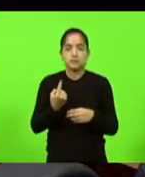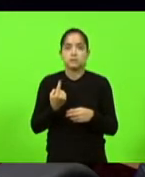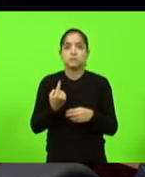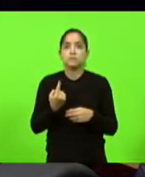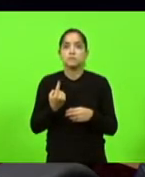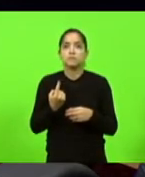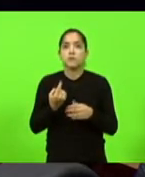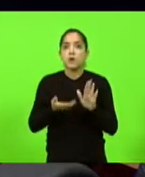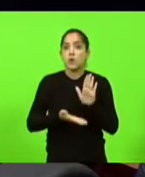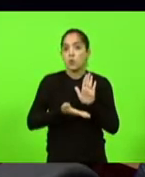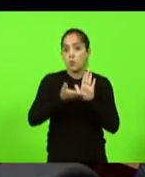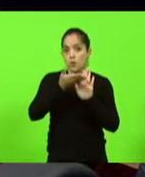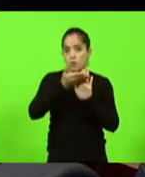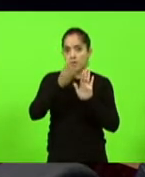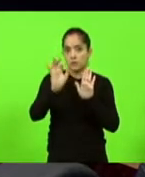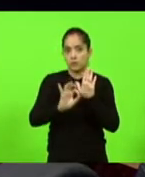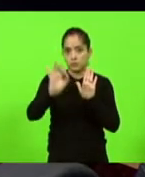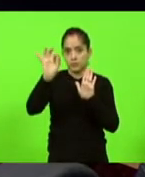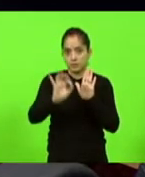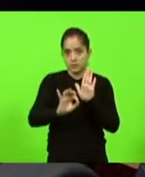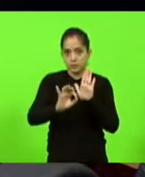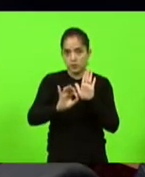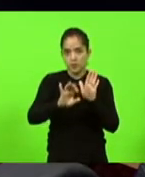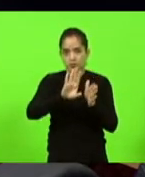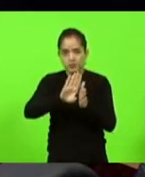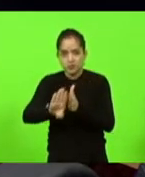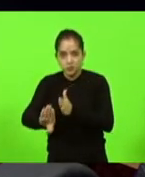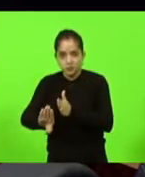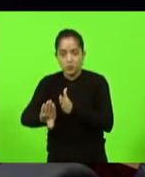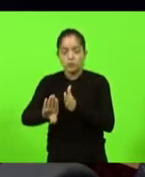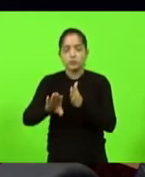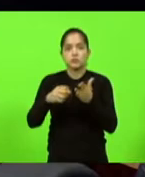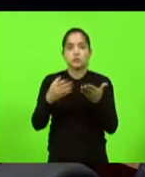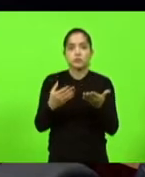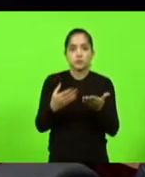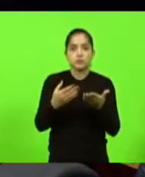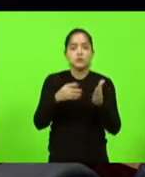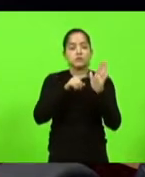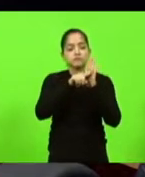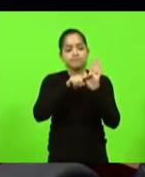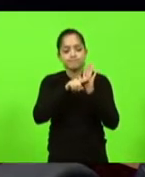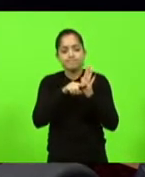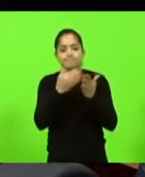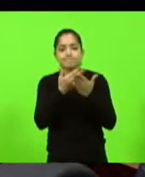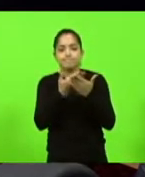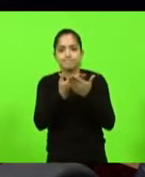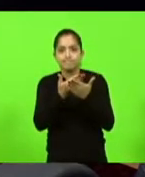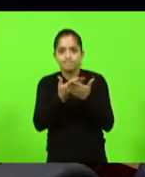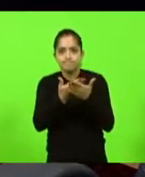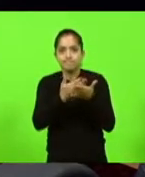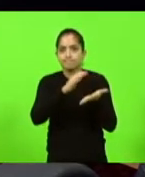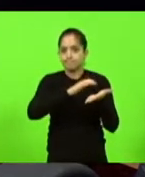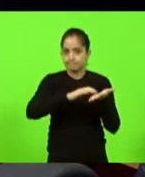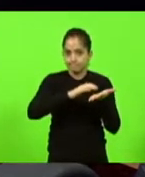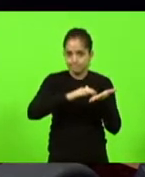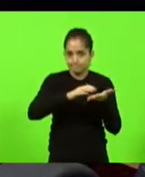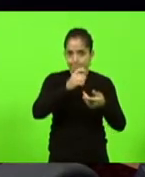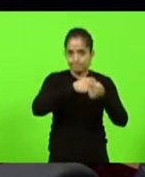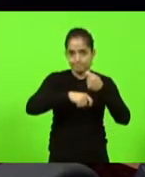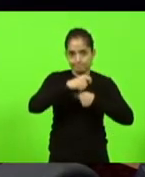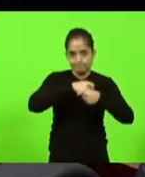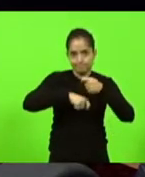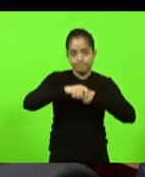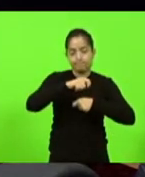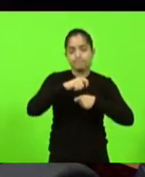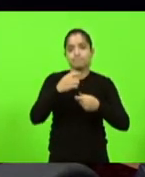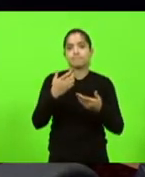o aumento do percentual de desconto, tendo em vista que tem todo um estudo da Secretaria da Fazenda, no